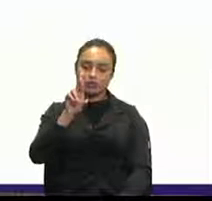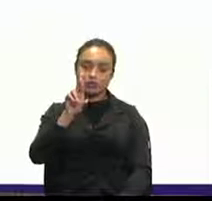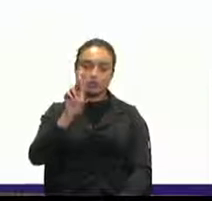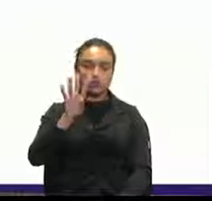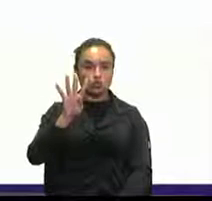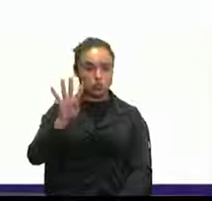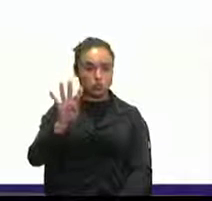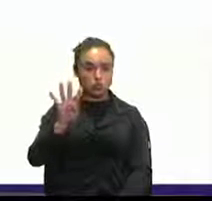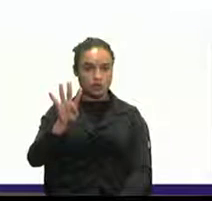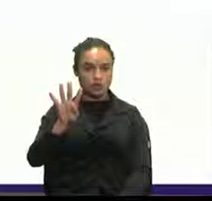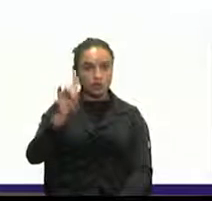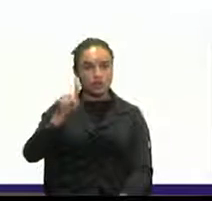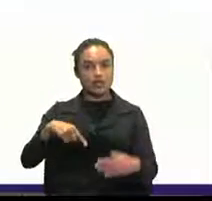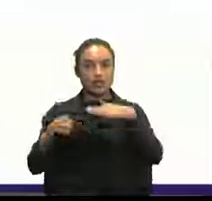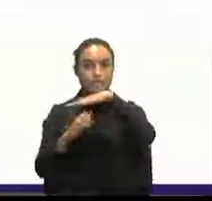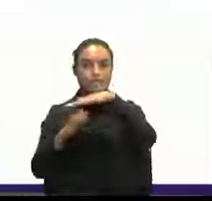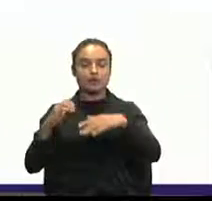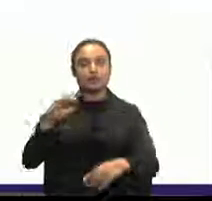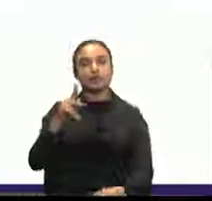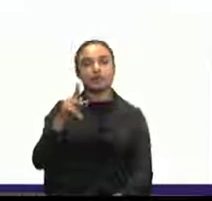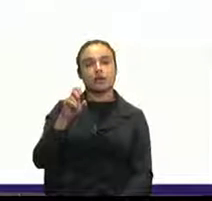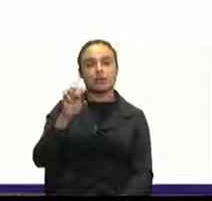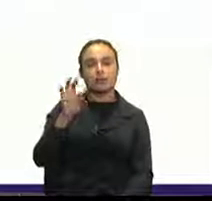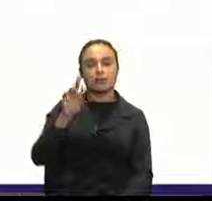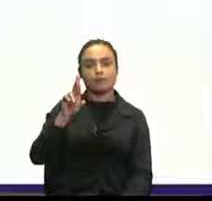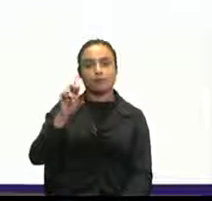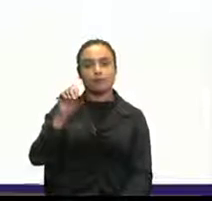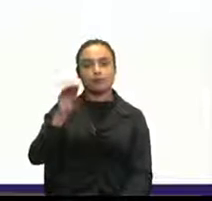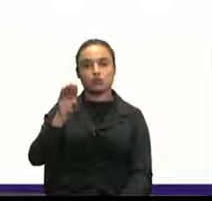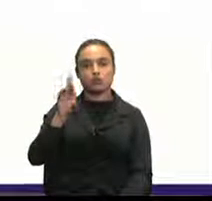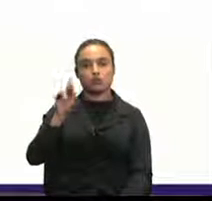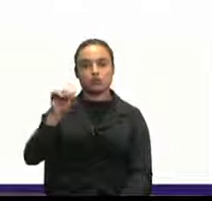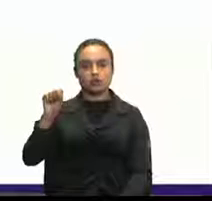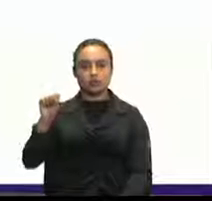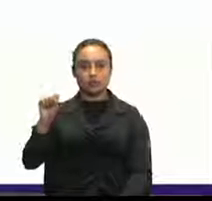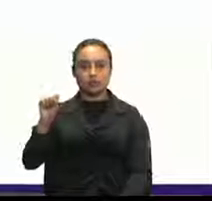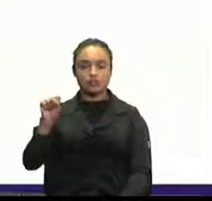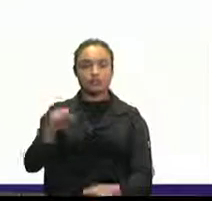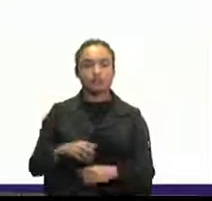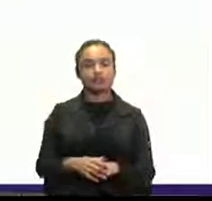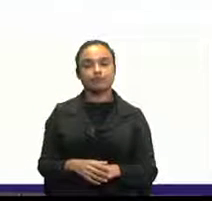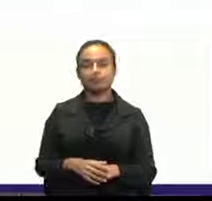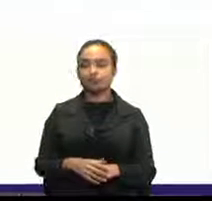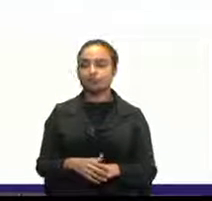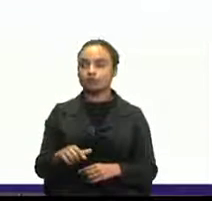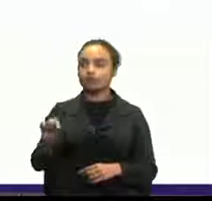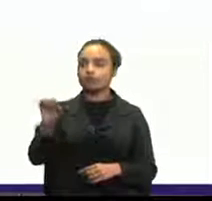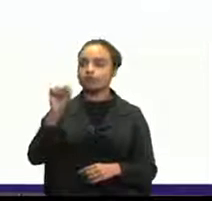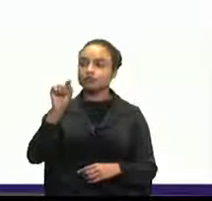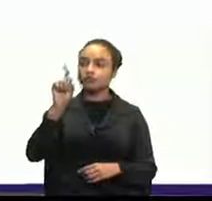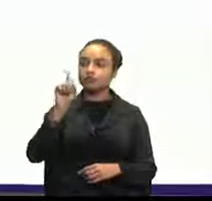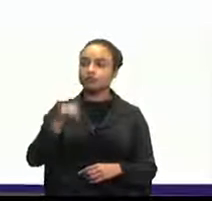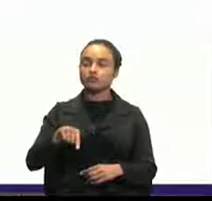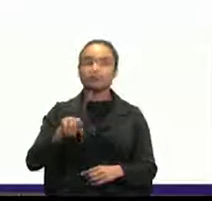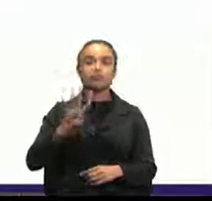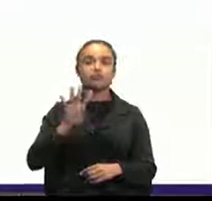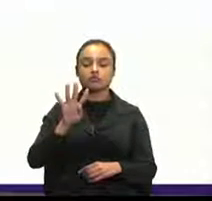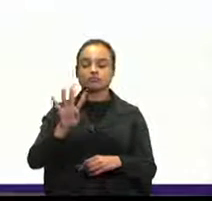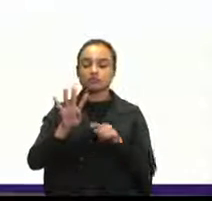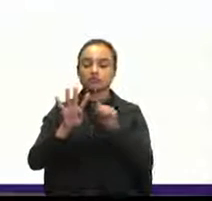quatro letras e nós temos um código final que é o número esse número 4 significa que ela é uma ação